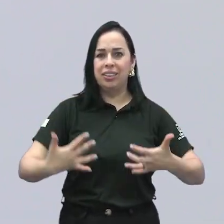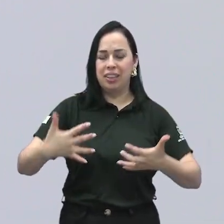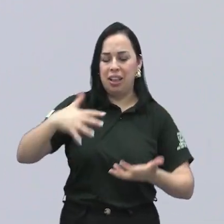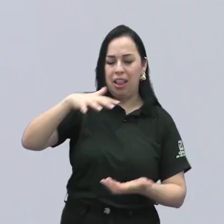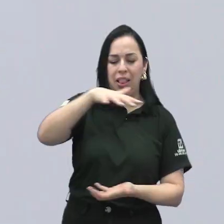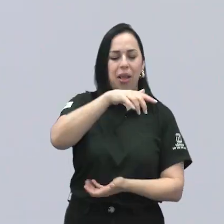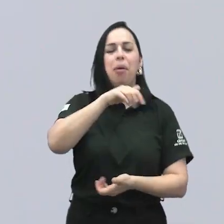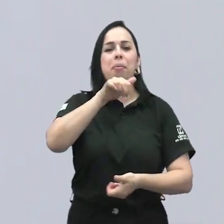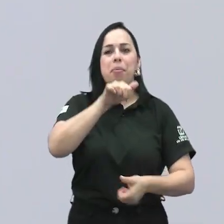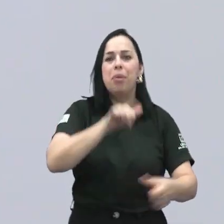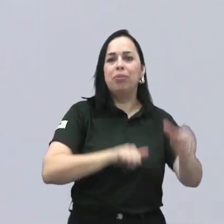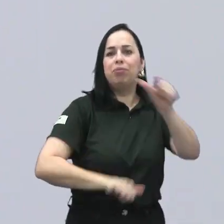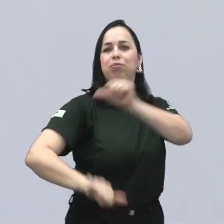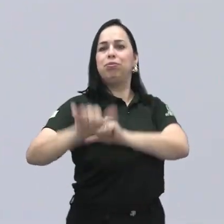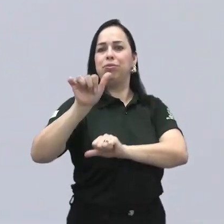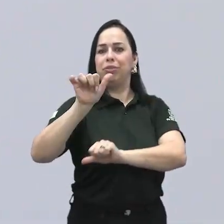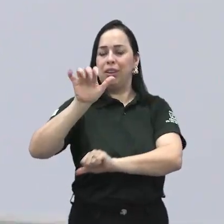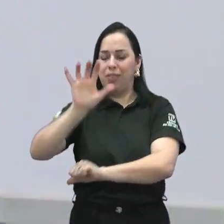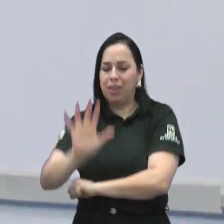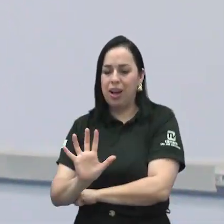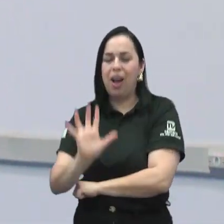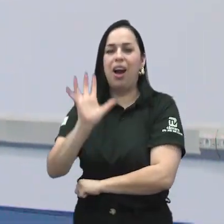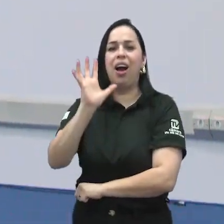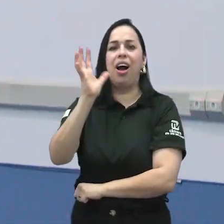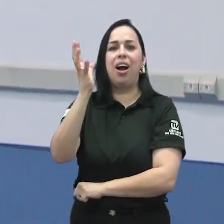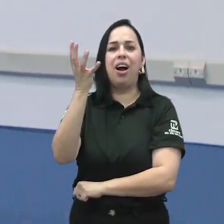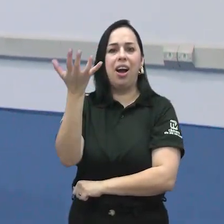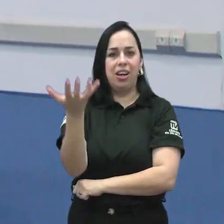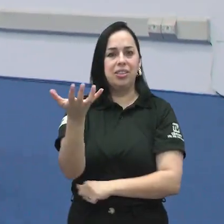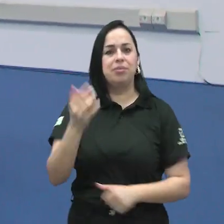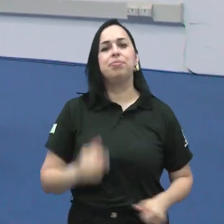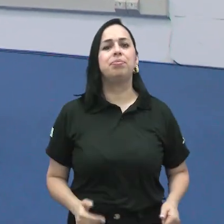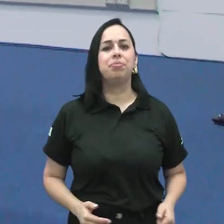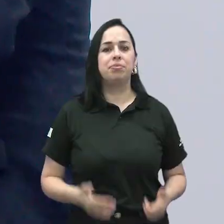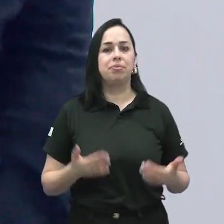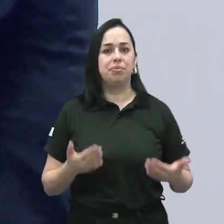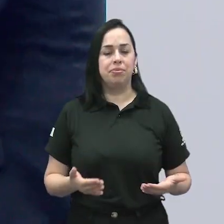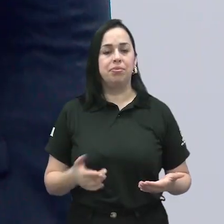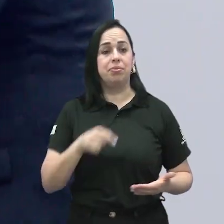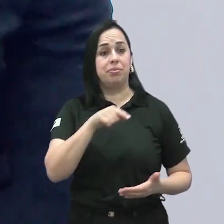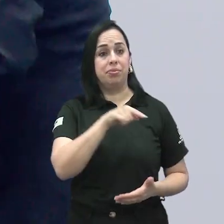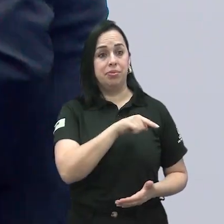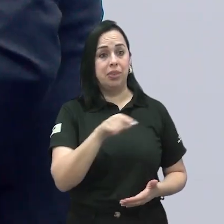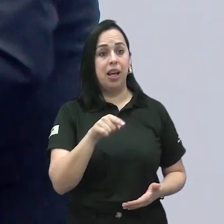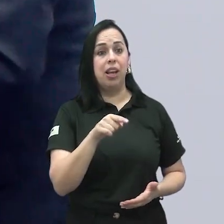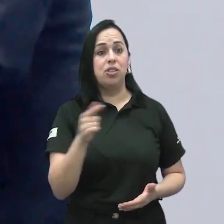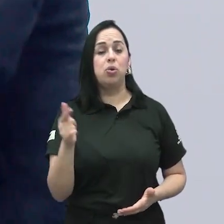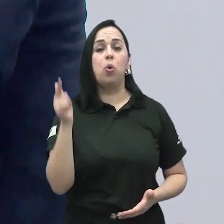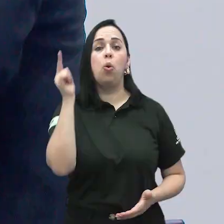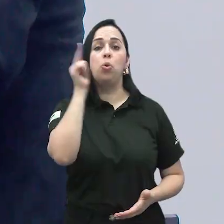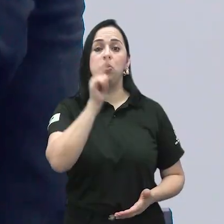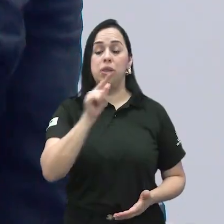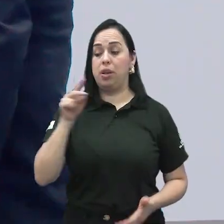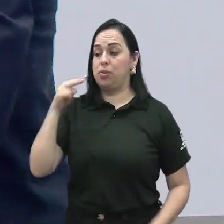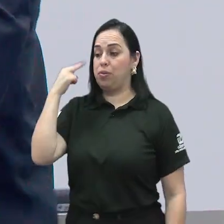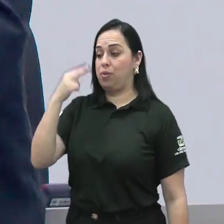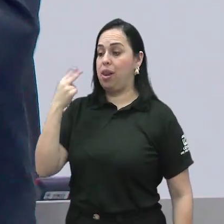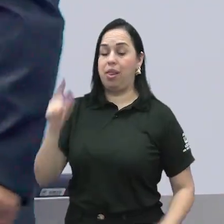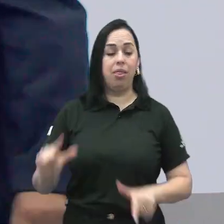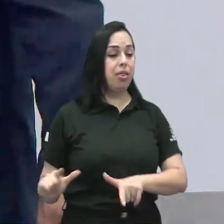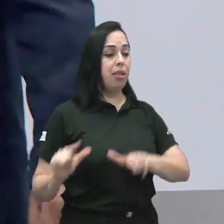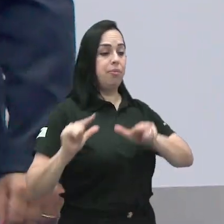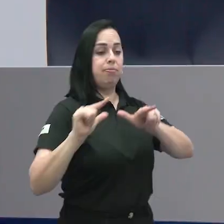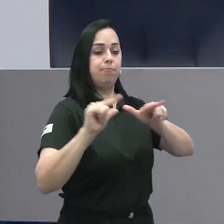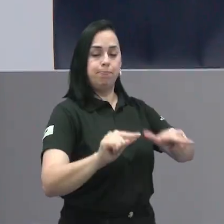uma nova mudança em breve vai acontecer. Como símbolo da estabilidade, os servidores aprovados no